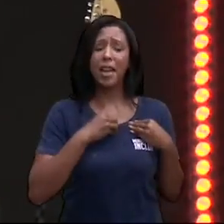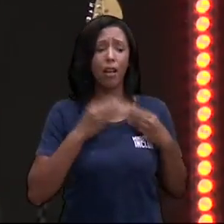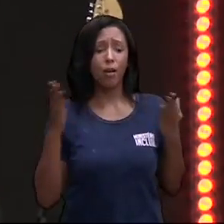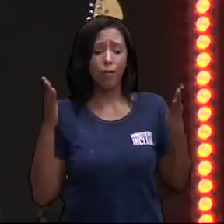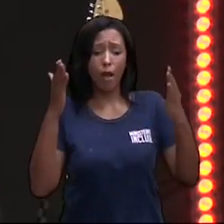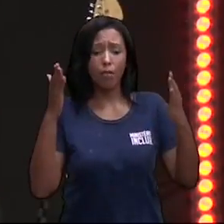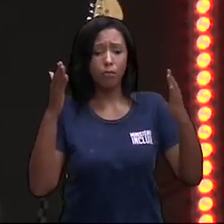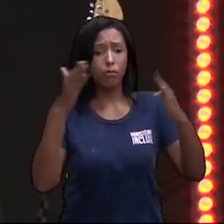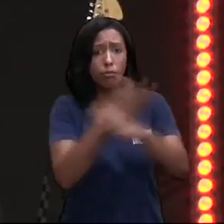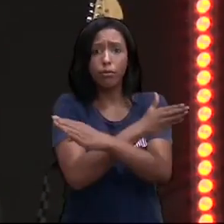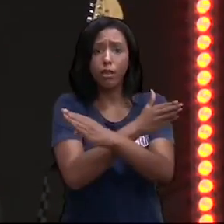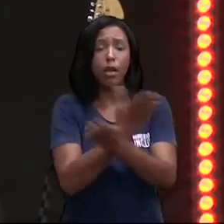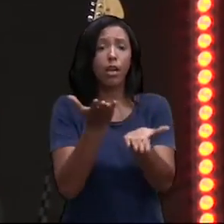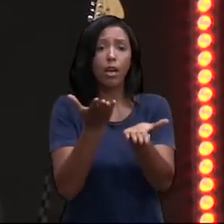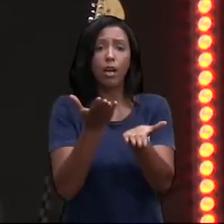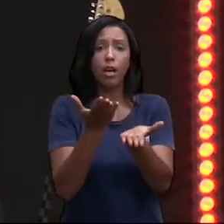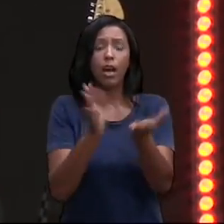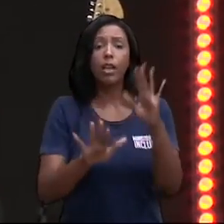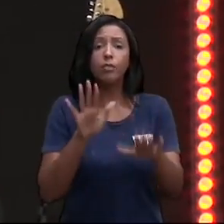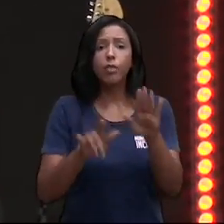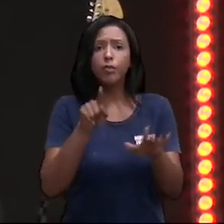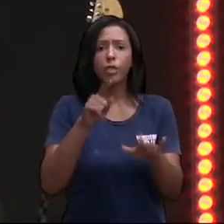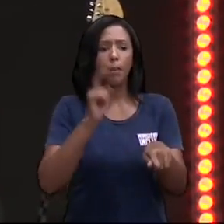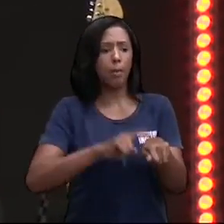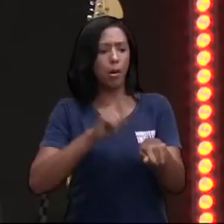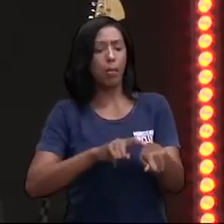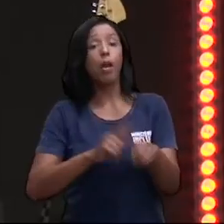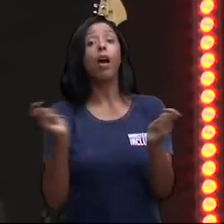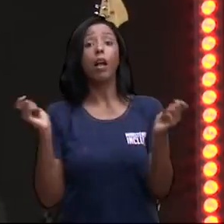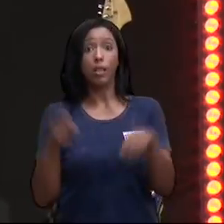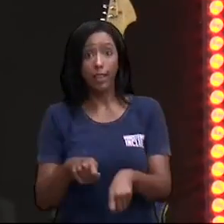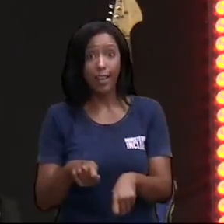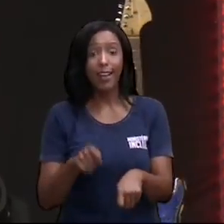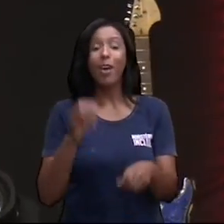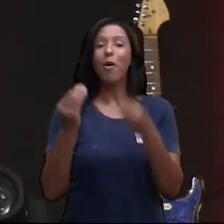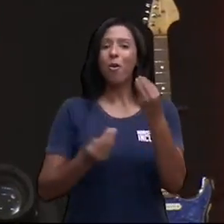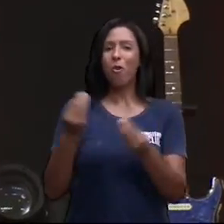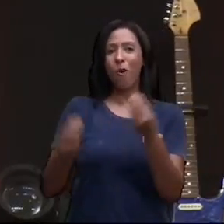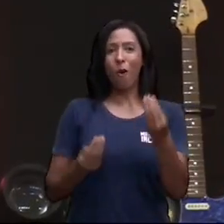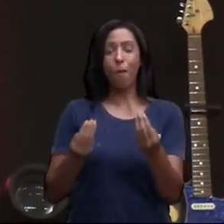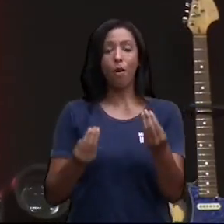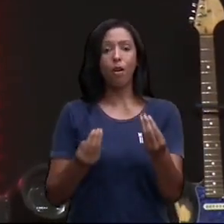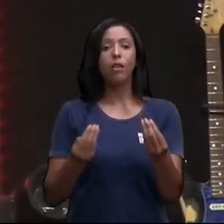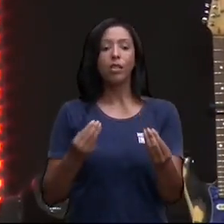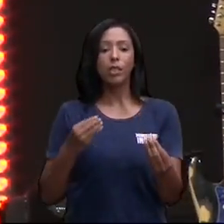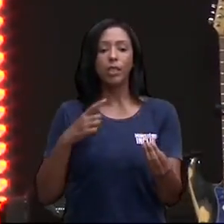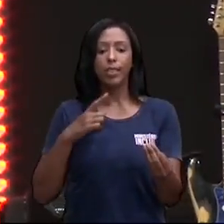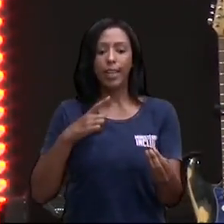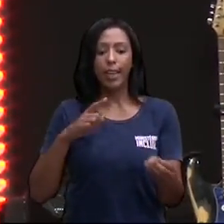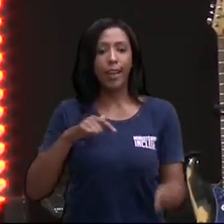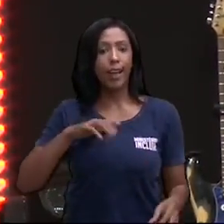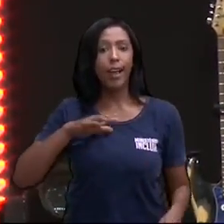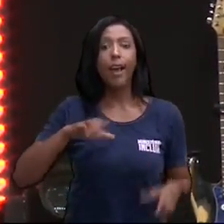Sabedoria para lidar com momentos em que você tem direito até de reagir de uma determinada maneira Mas se você reagir você vai